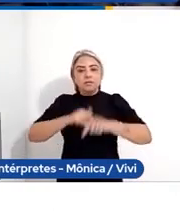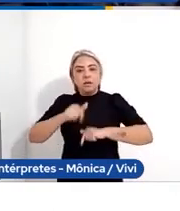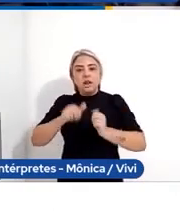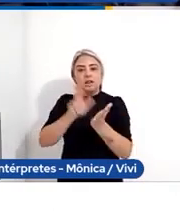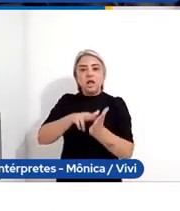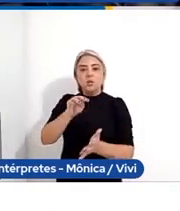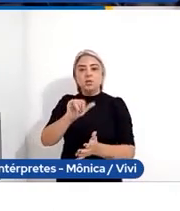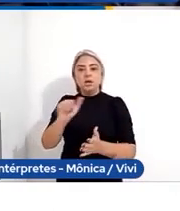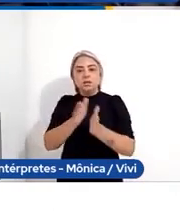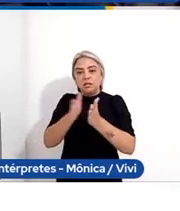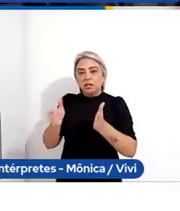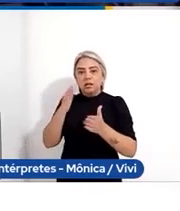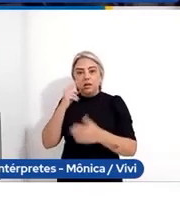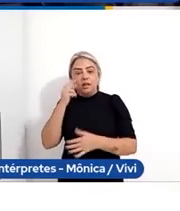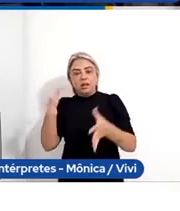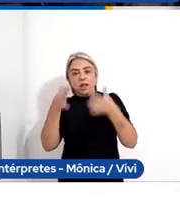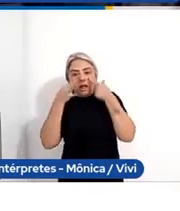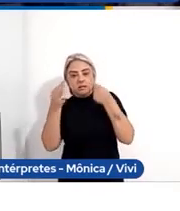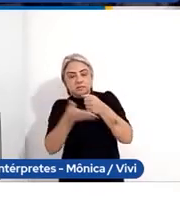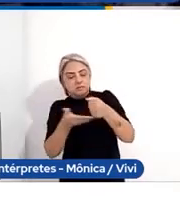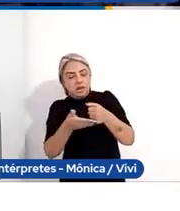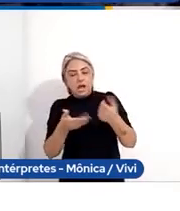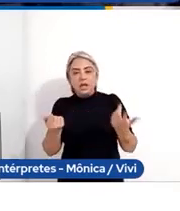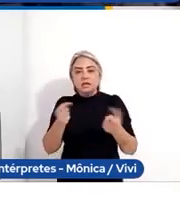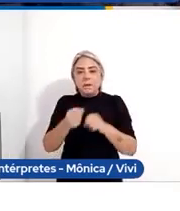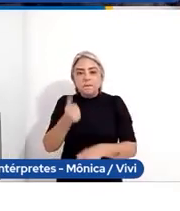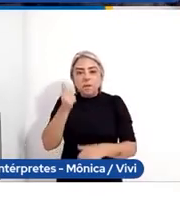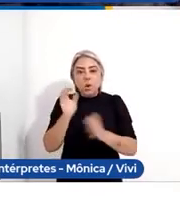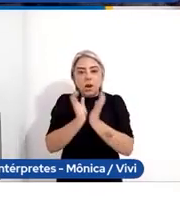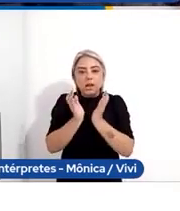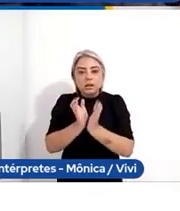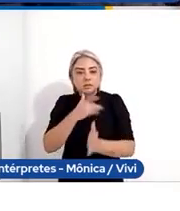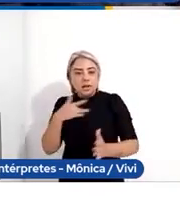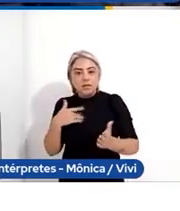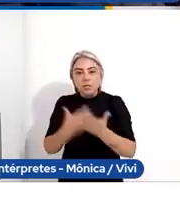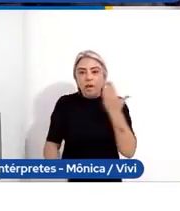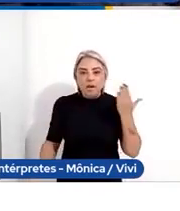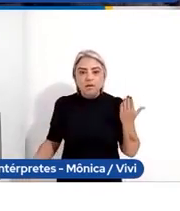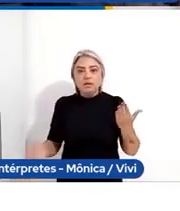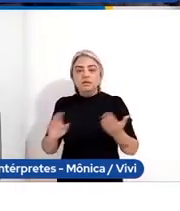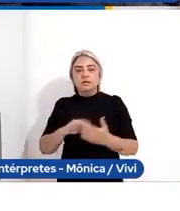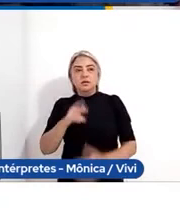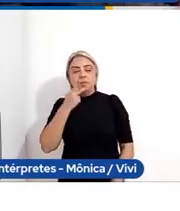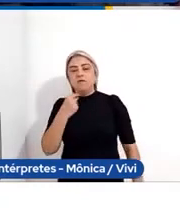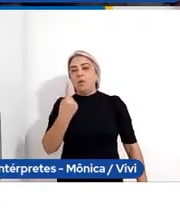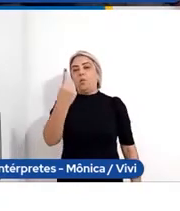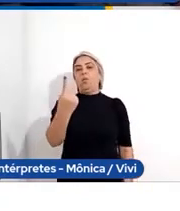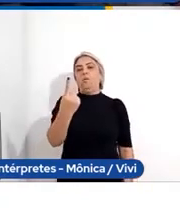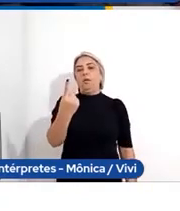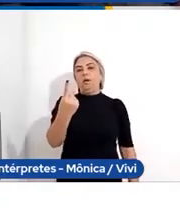tiver uma lacuna na atenção básica, o sistema desaba. Se tiver pouca equipe de saúde, o sistema desaba. Então, a gente não pode dizer que uma delas